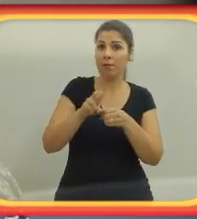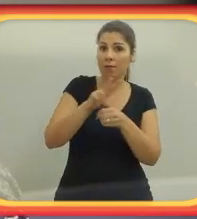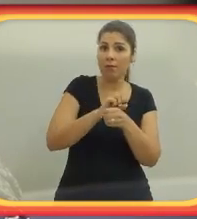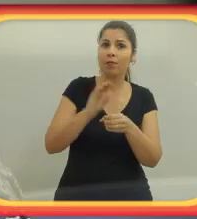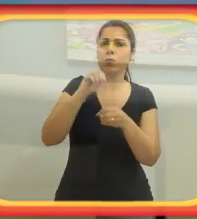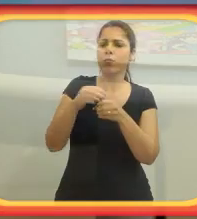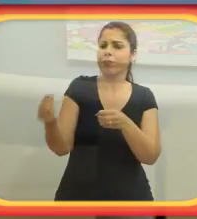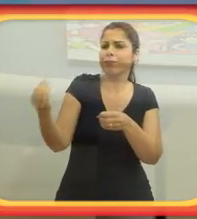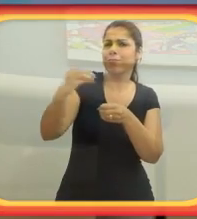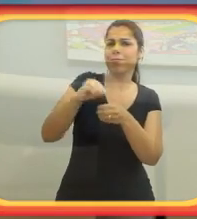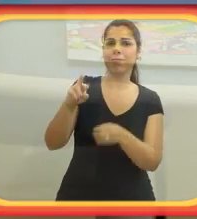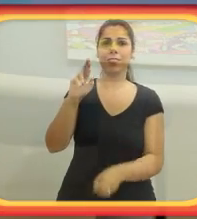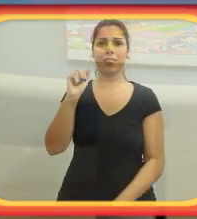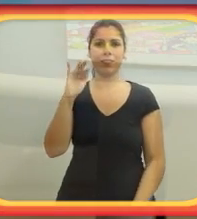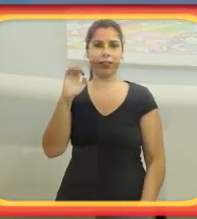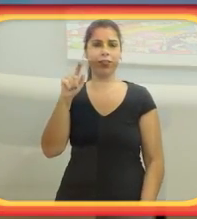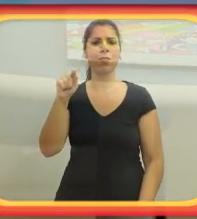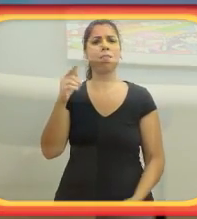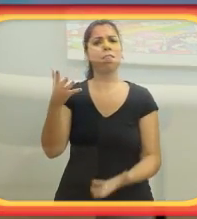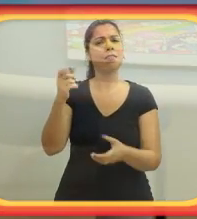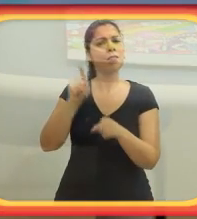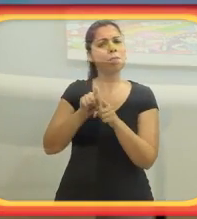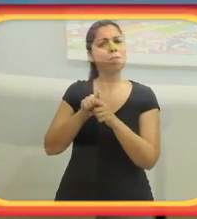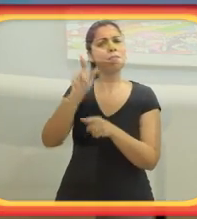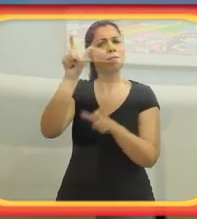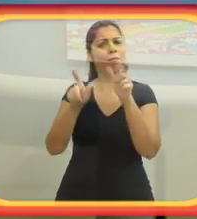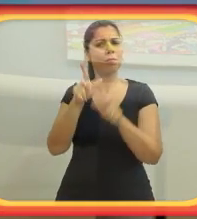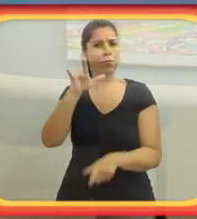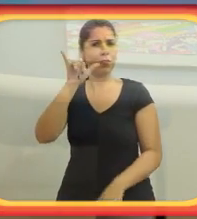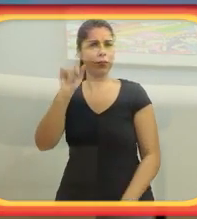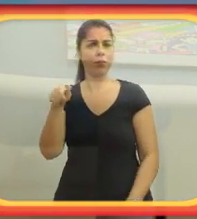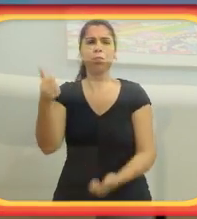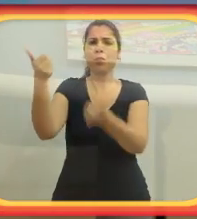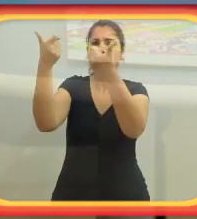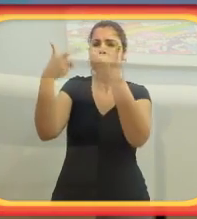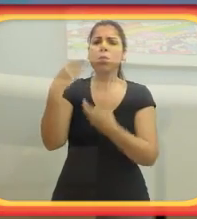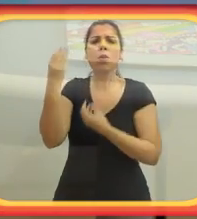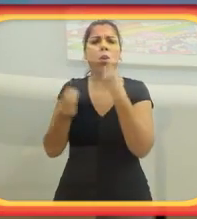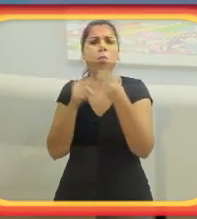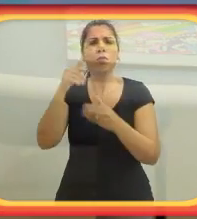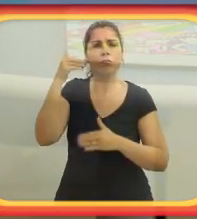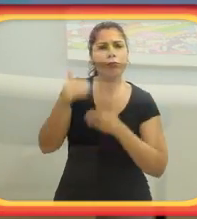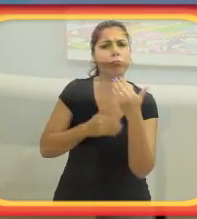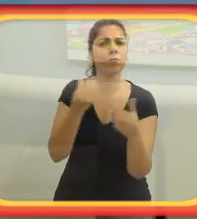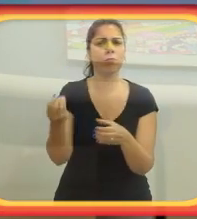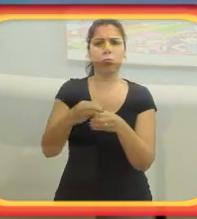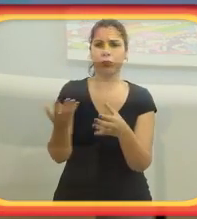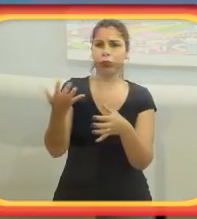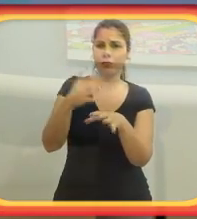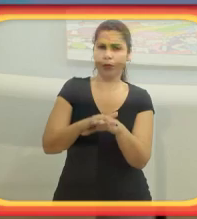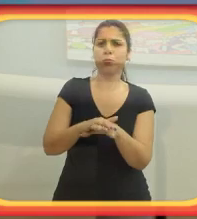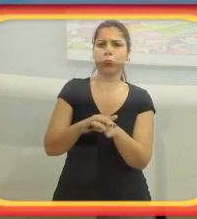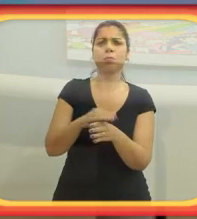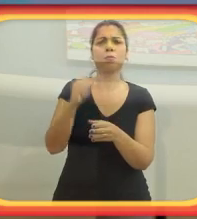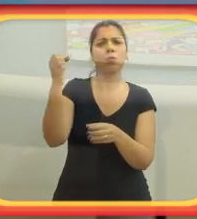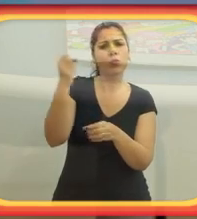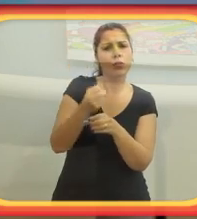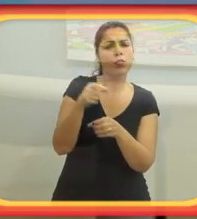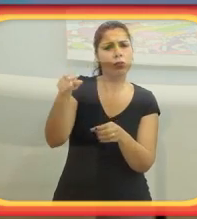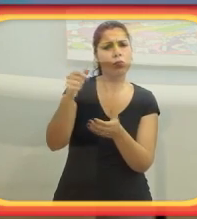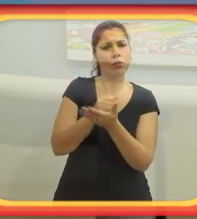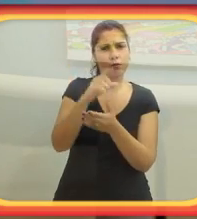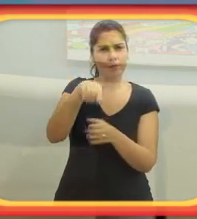rede estadual. O NAPES fez a inclusão da Rafaela, recebeu os pais, explicou como seria esse